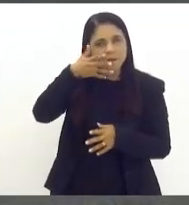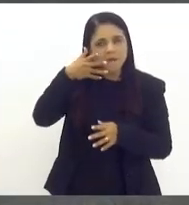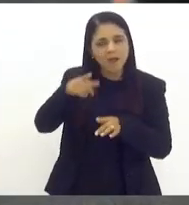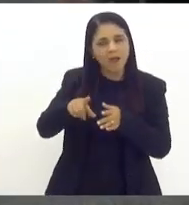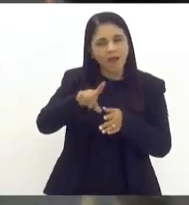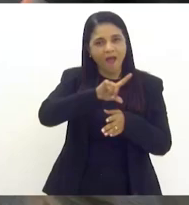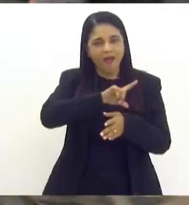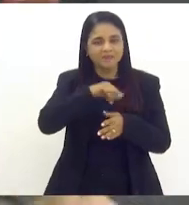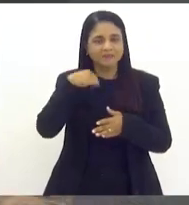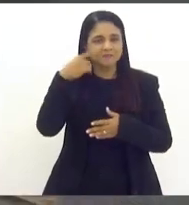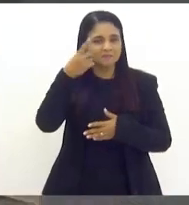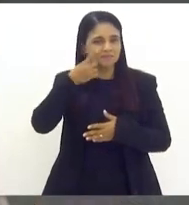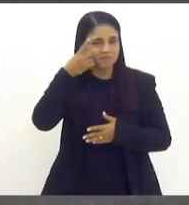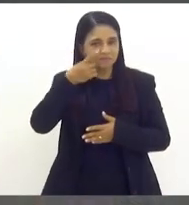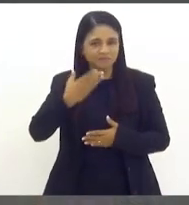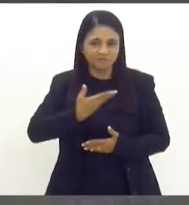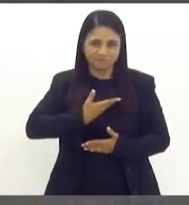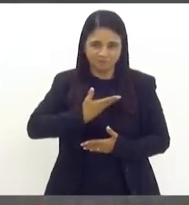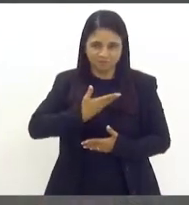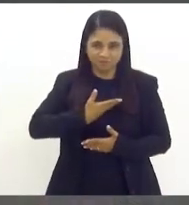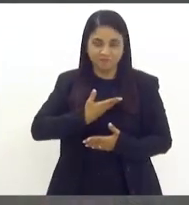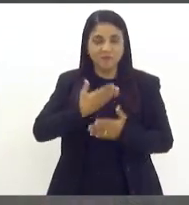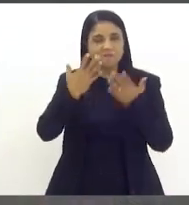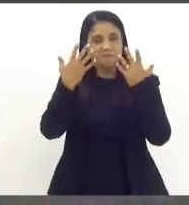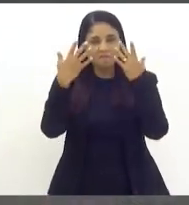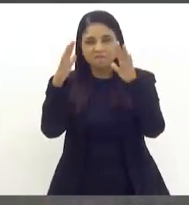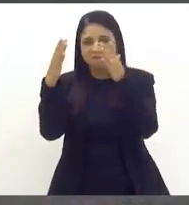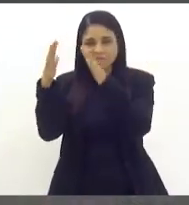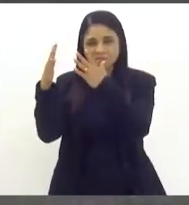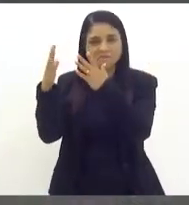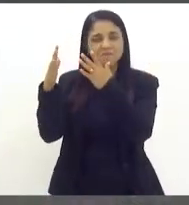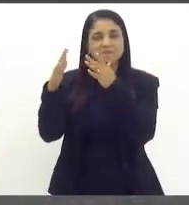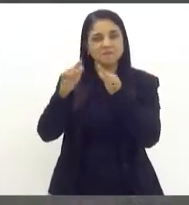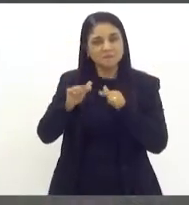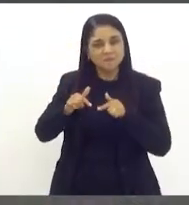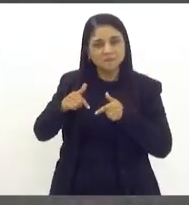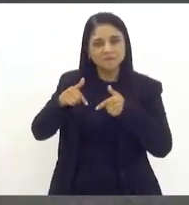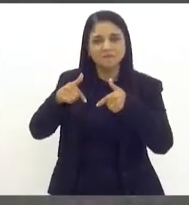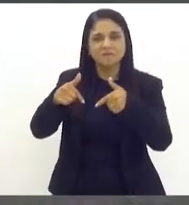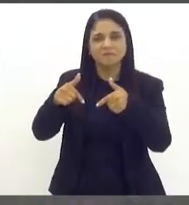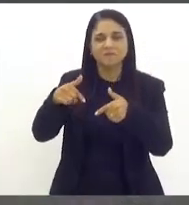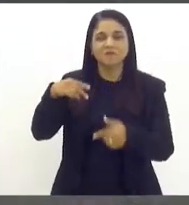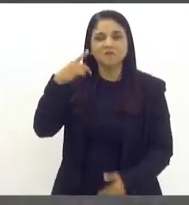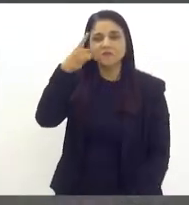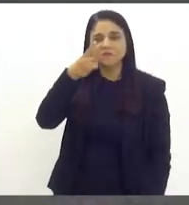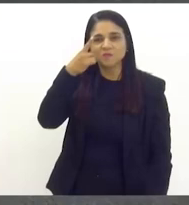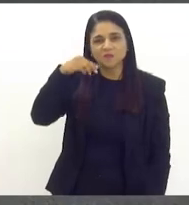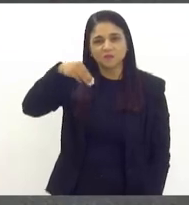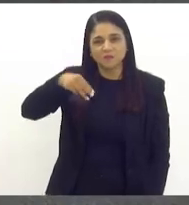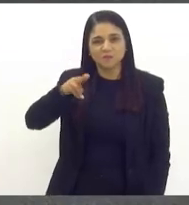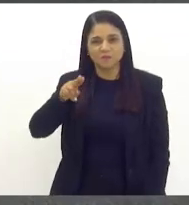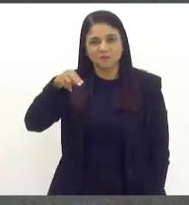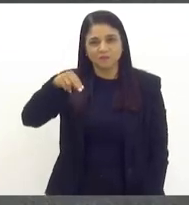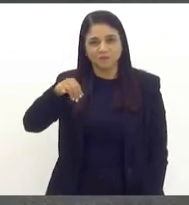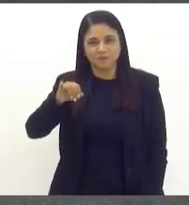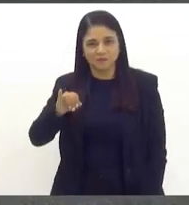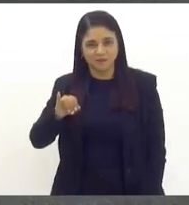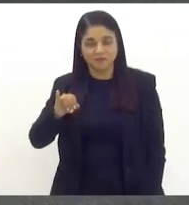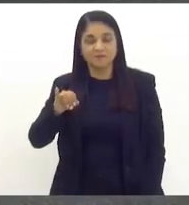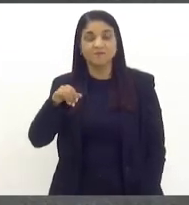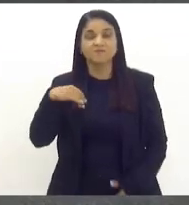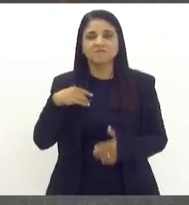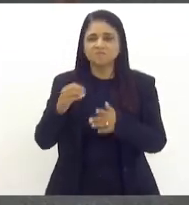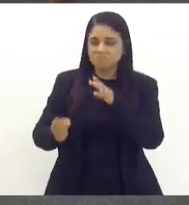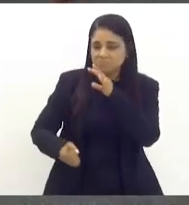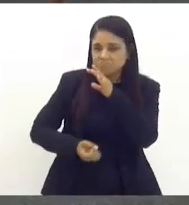antecederam primeiro parabenizar essa iniciativa do deputado munir Neto de